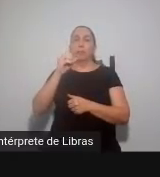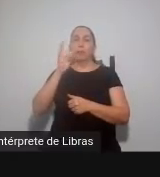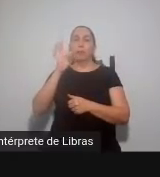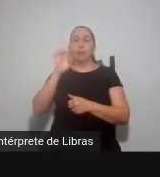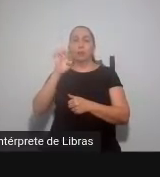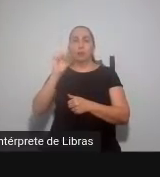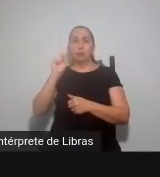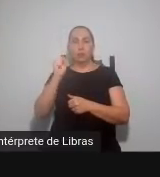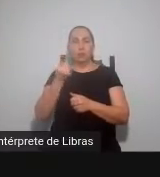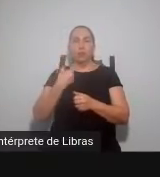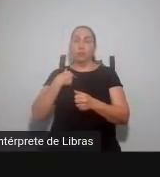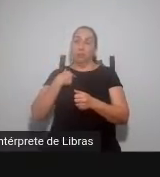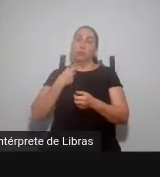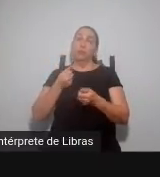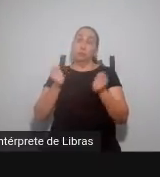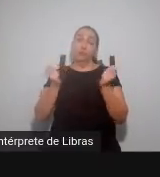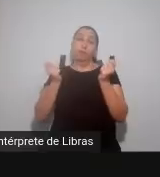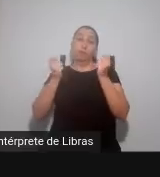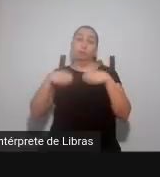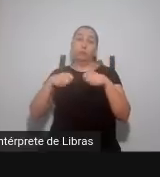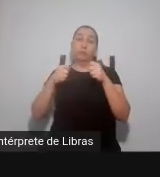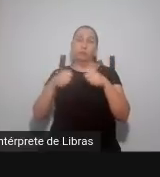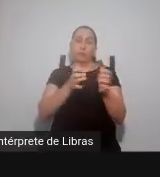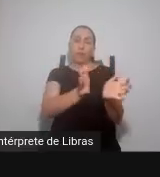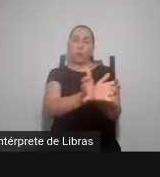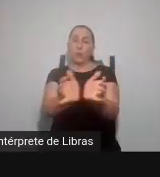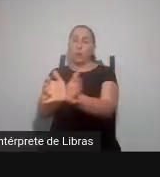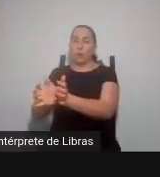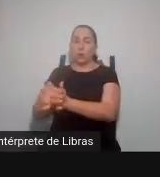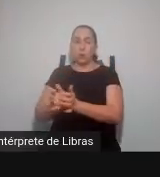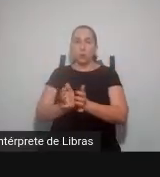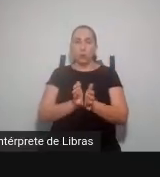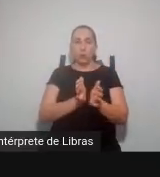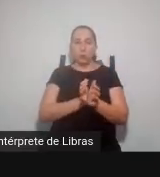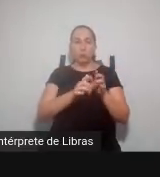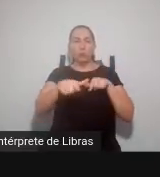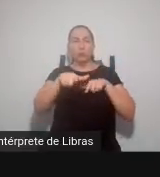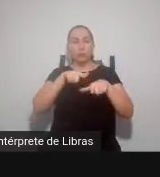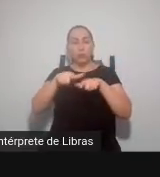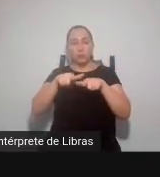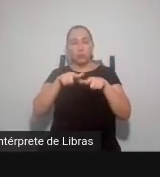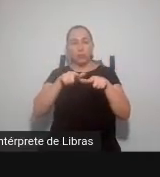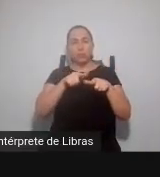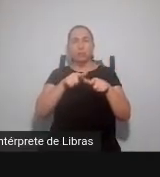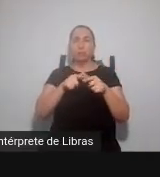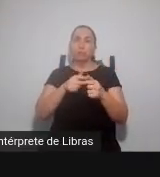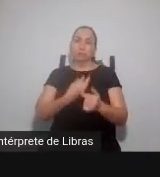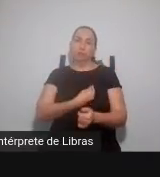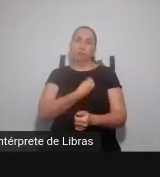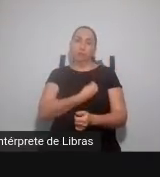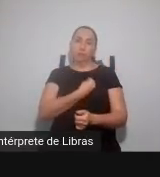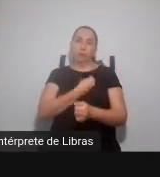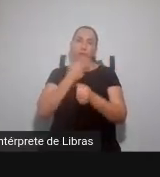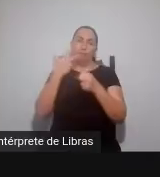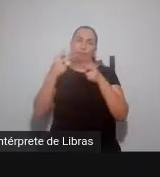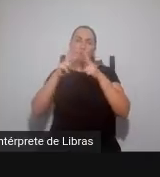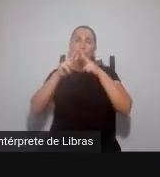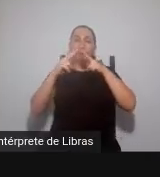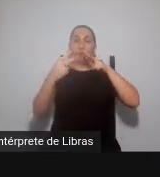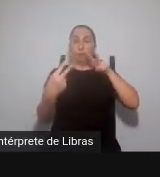isso rodar, né, nos subgrupos em que nós estamos trabalhando sincronamente. Então, aqui o destaque vai